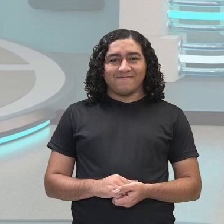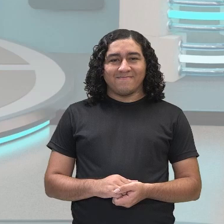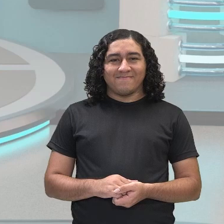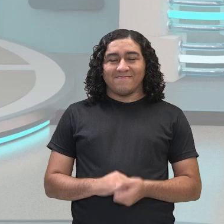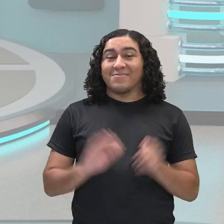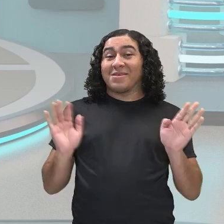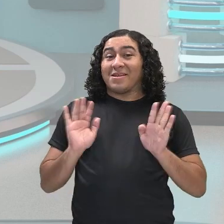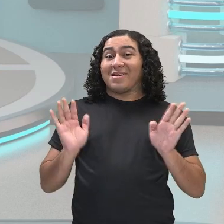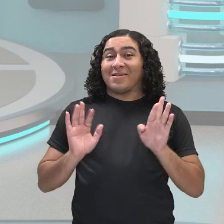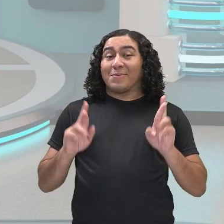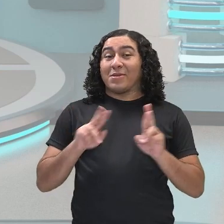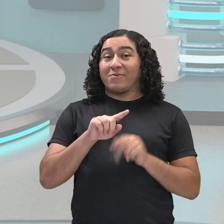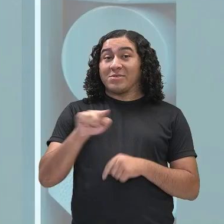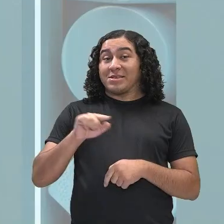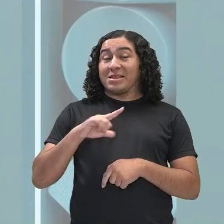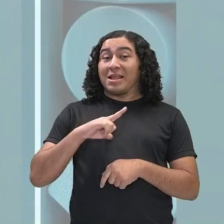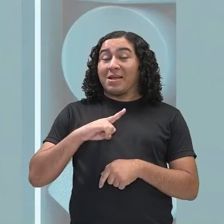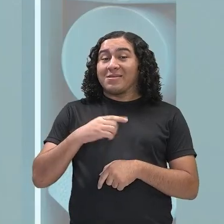Espero que todos estejam bem.